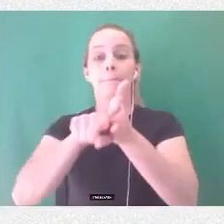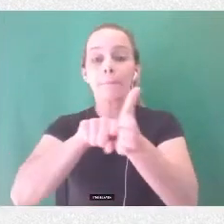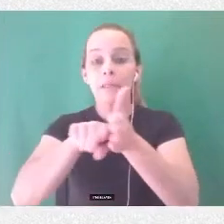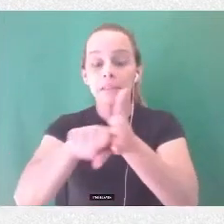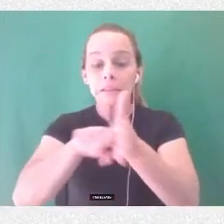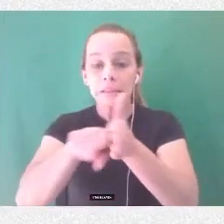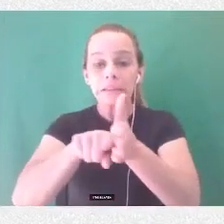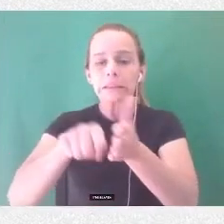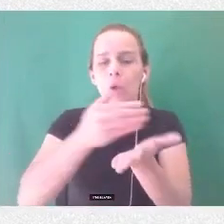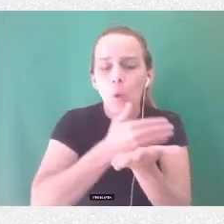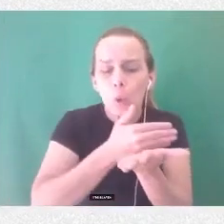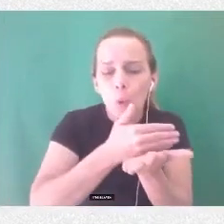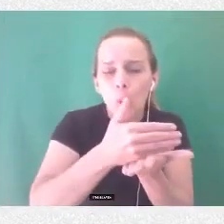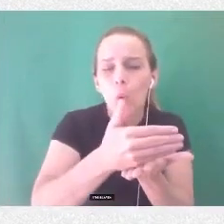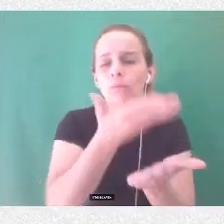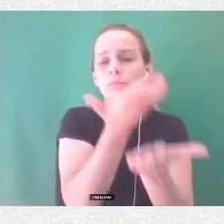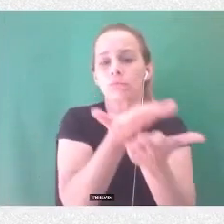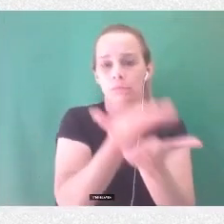primária do estudo, né?